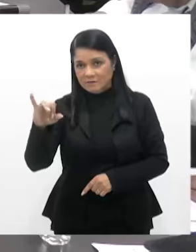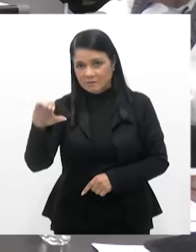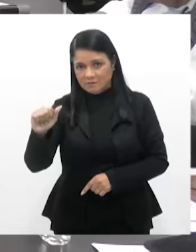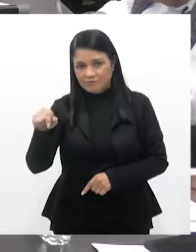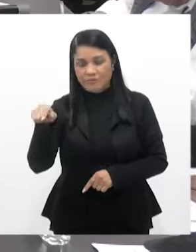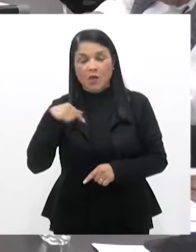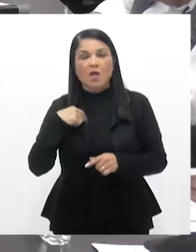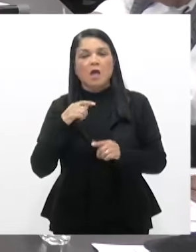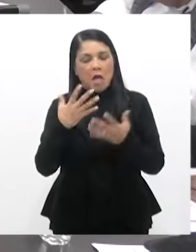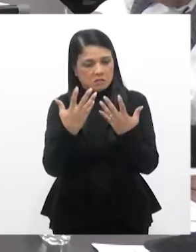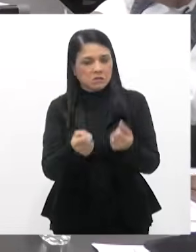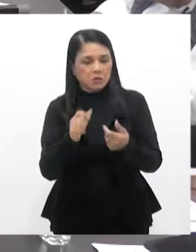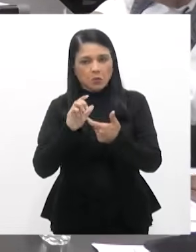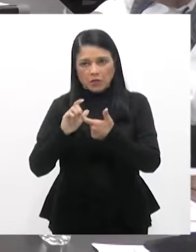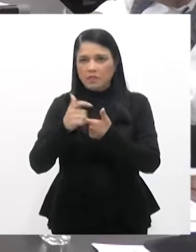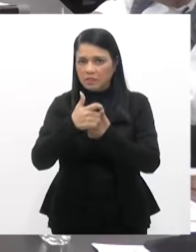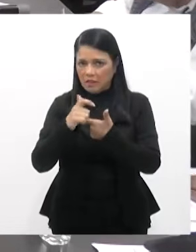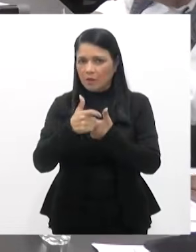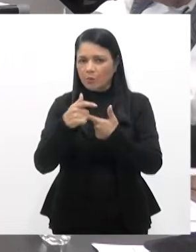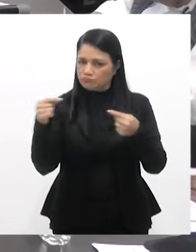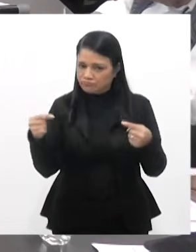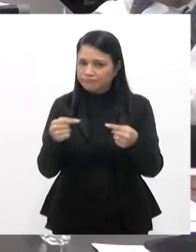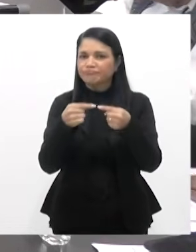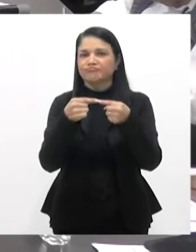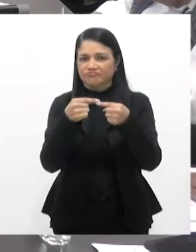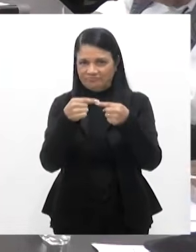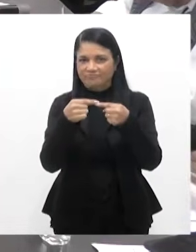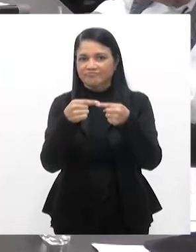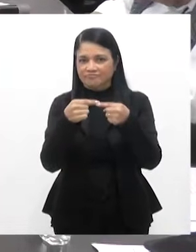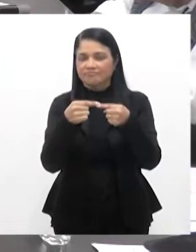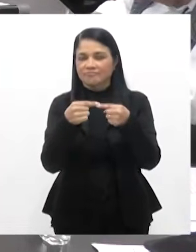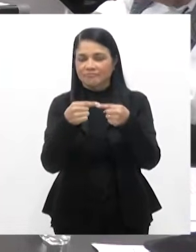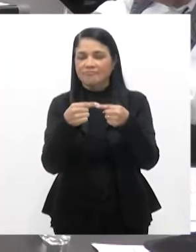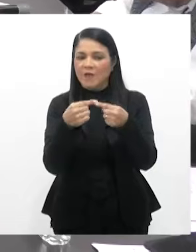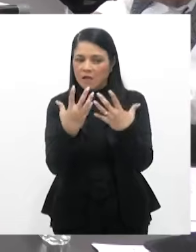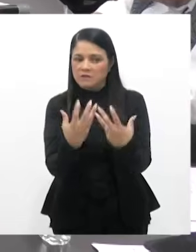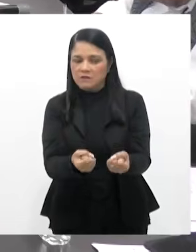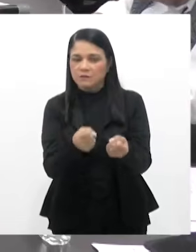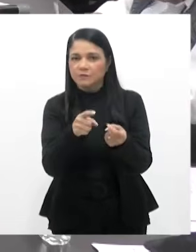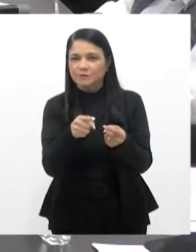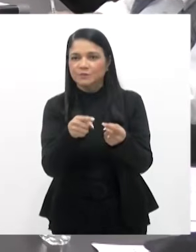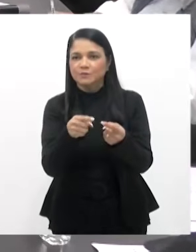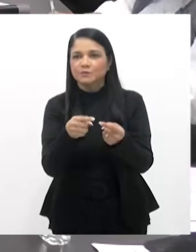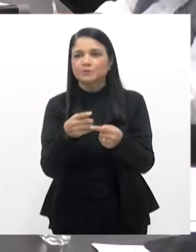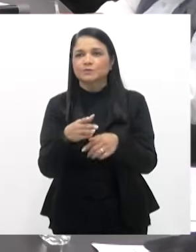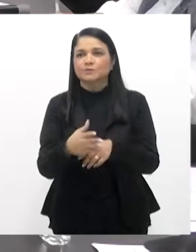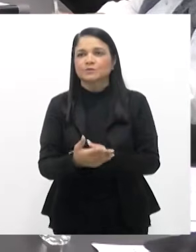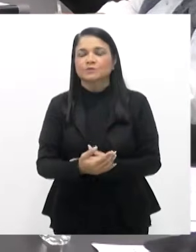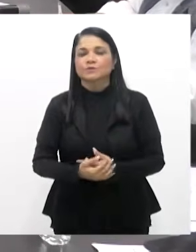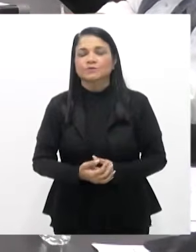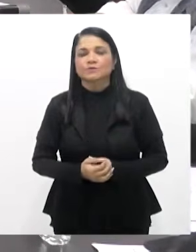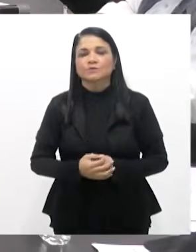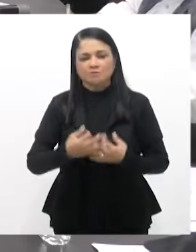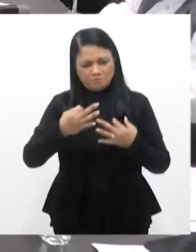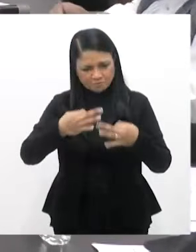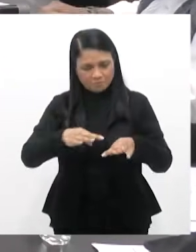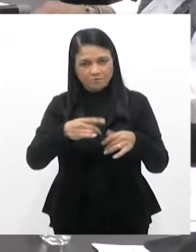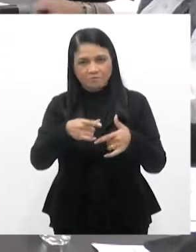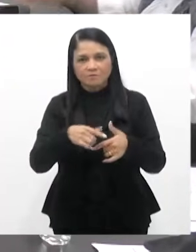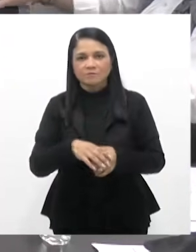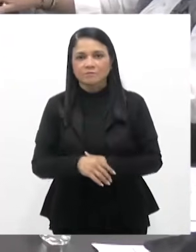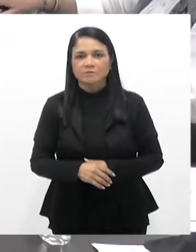está usando mais, eu considero mais tempo adequado. É Está no projeto. simultânea Tá certo, parece tá as certo. duas juntas. Tá certo.